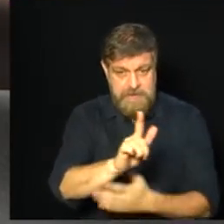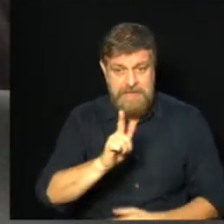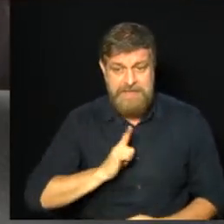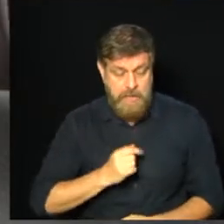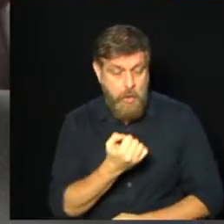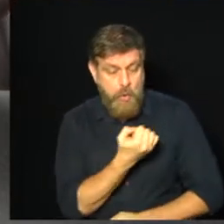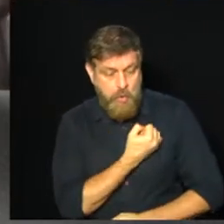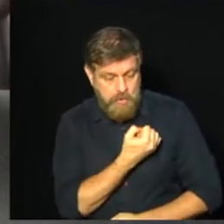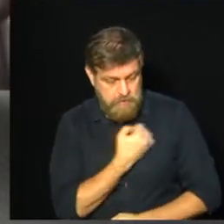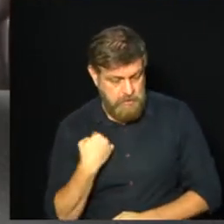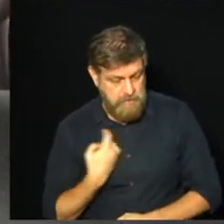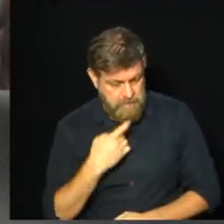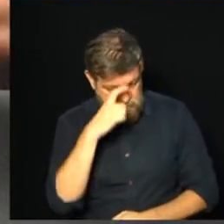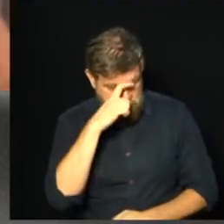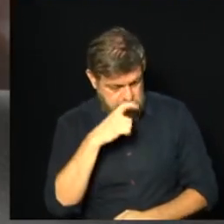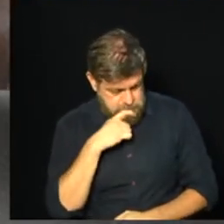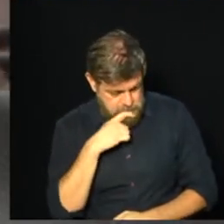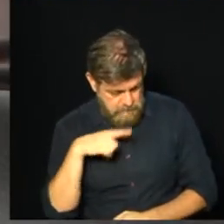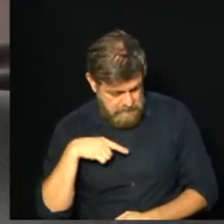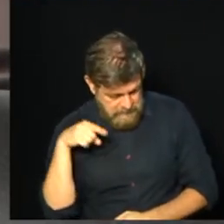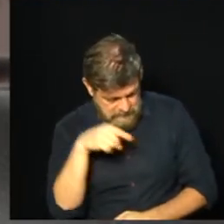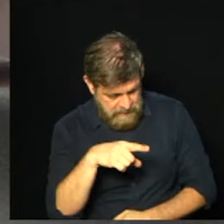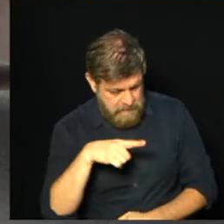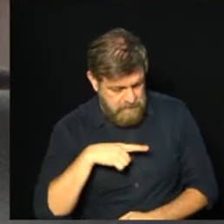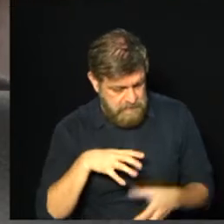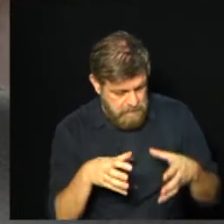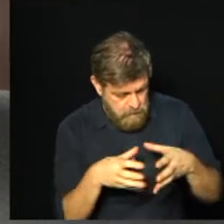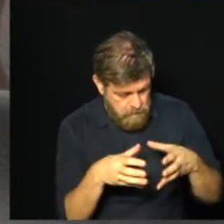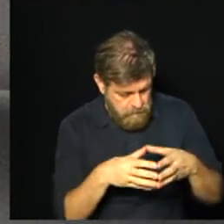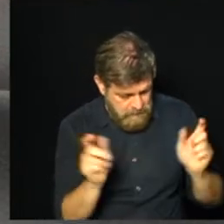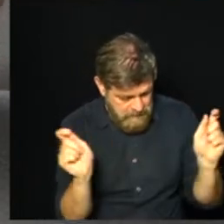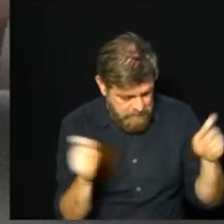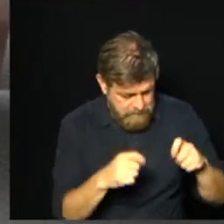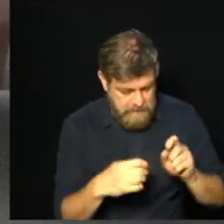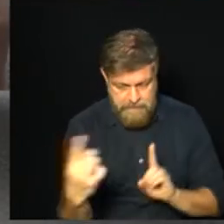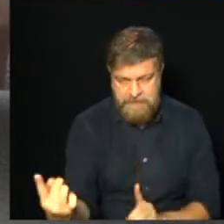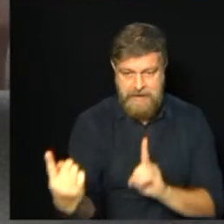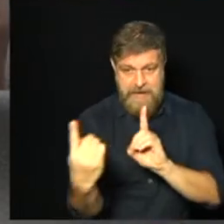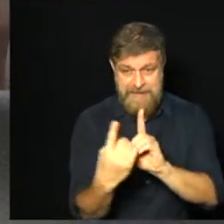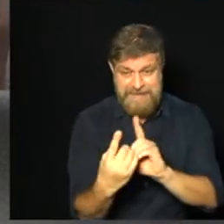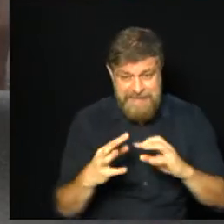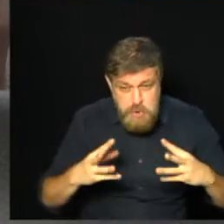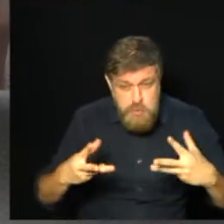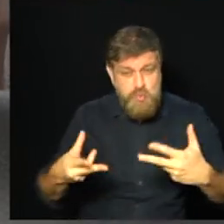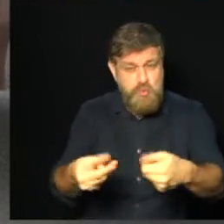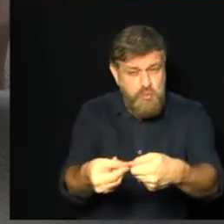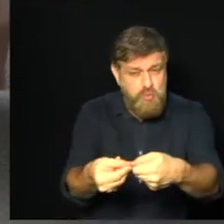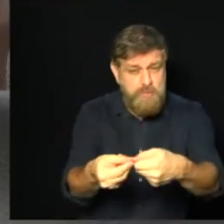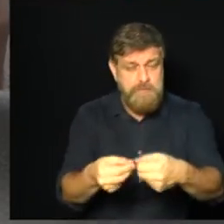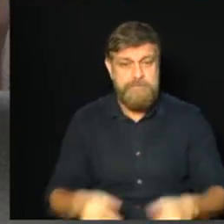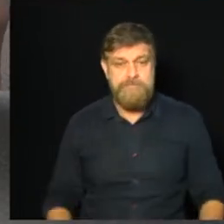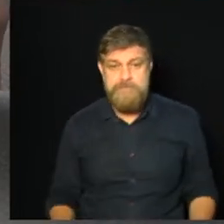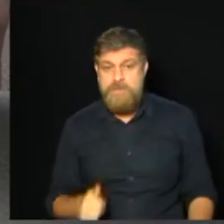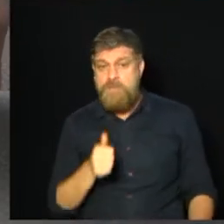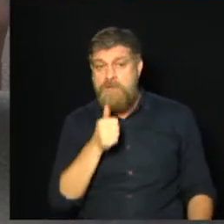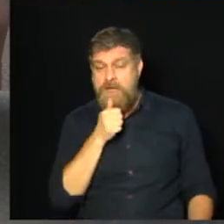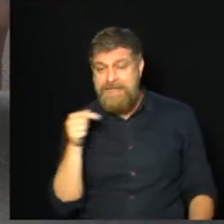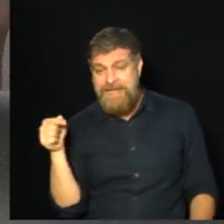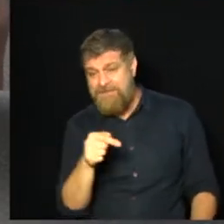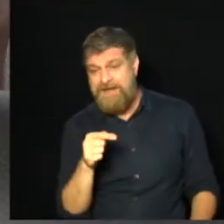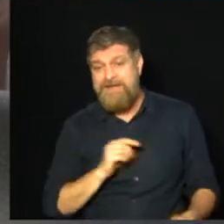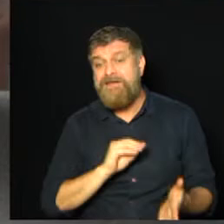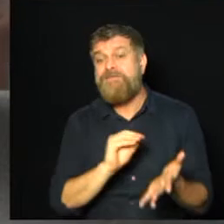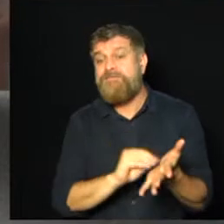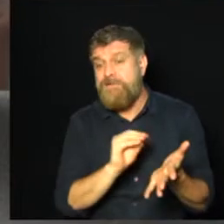estar tranquilos que com esse dimensionamento a gente vai ter equipe suficiente para atender a demanda? Ou ainda vai ter gargalo,